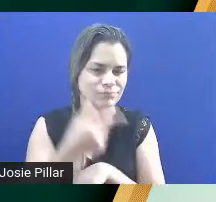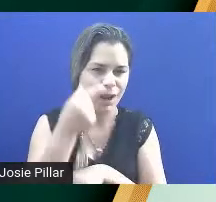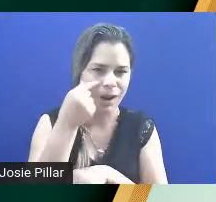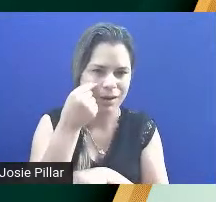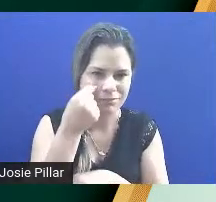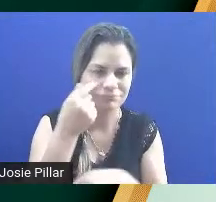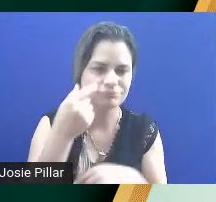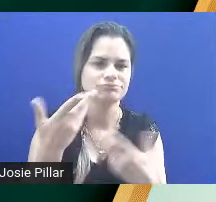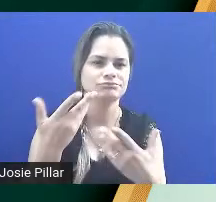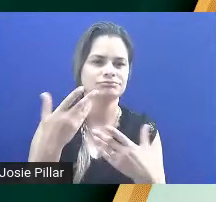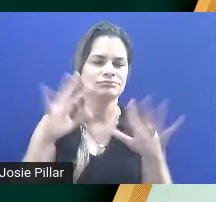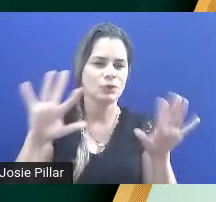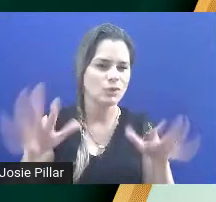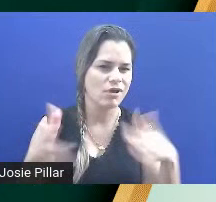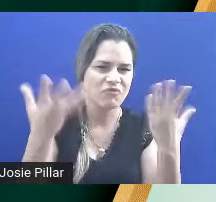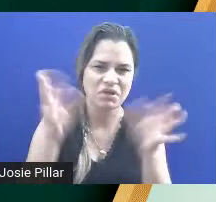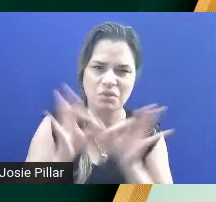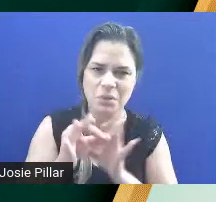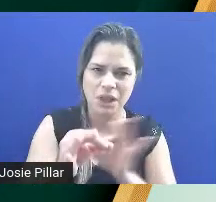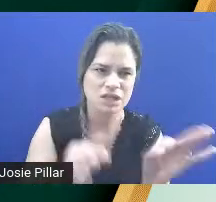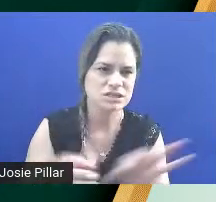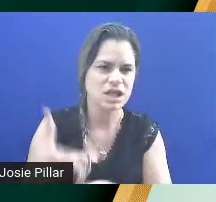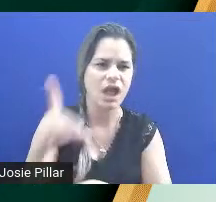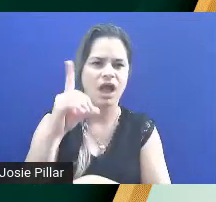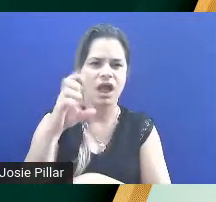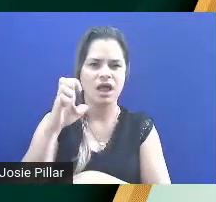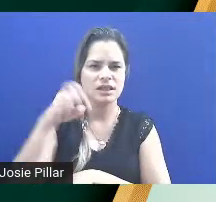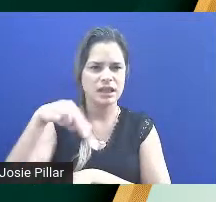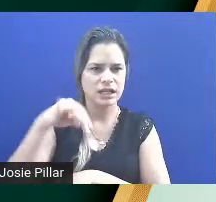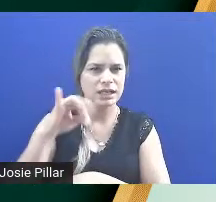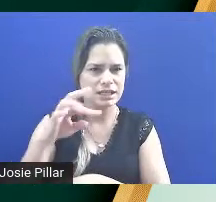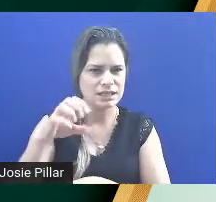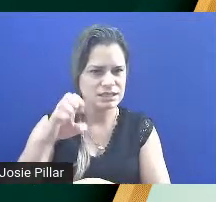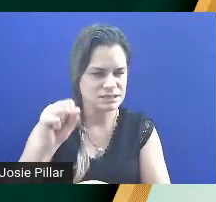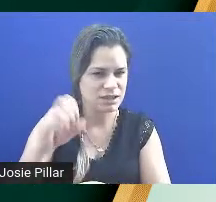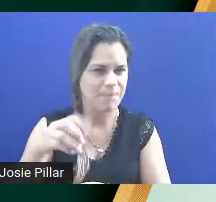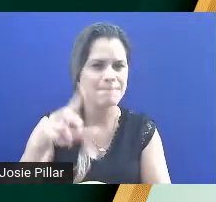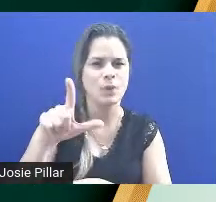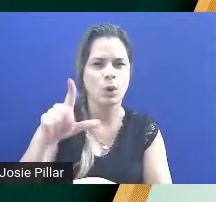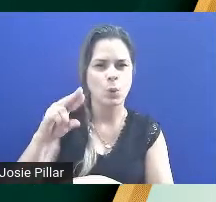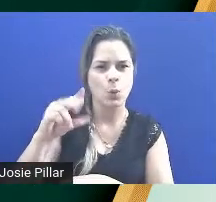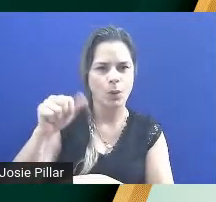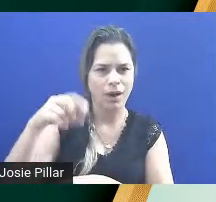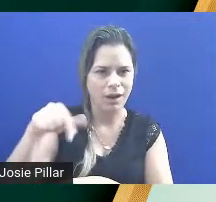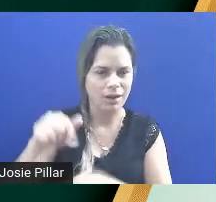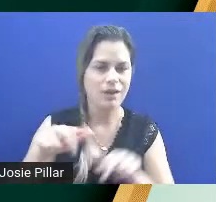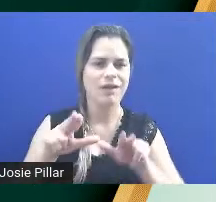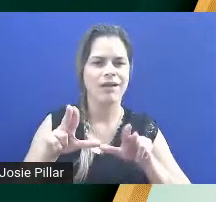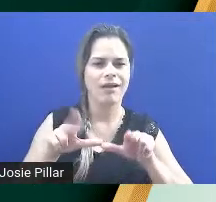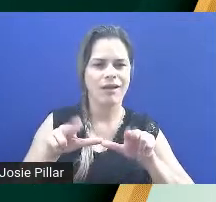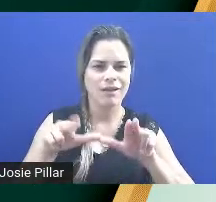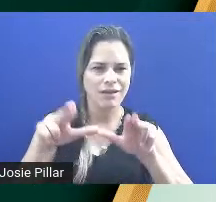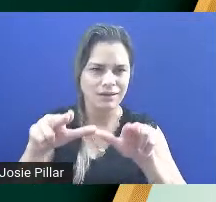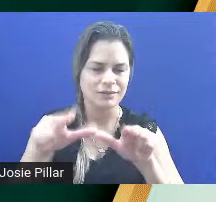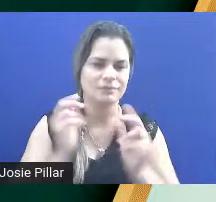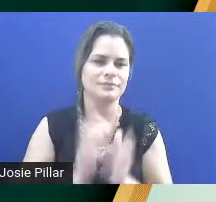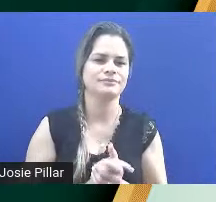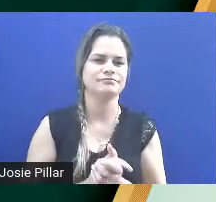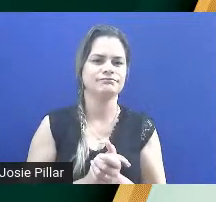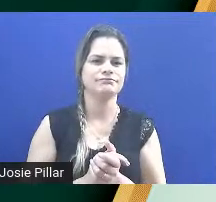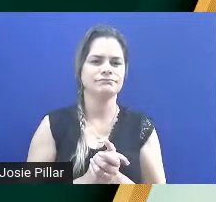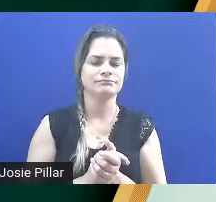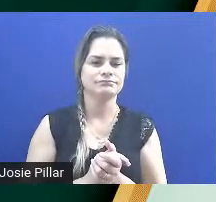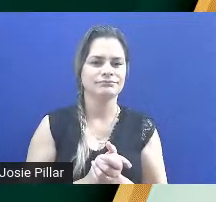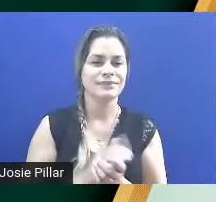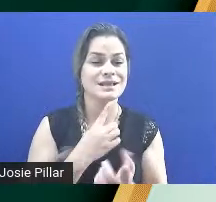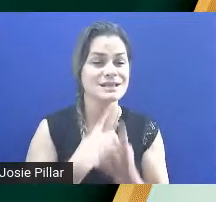as cerimônias da organização, a Denise, a Milene, ao Luan e ao Nina, por esse importante momento. Desejo que tenhamos